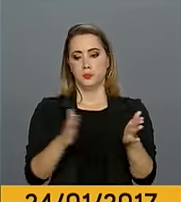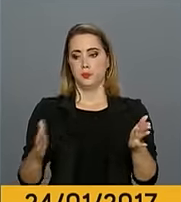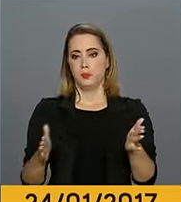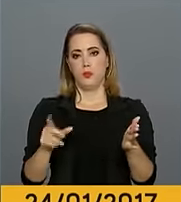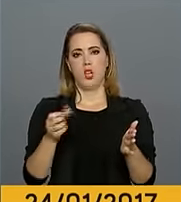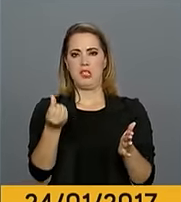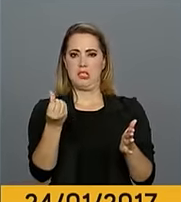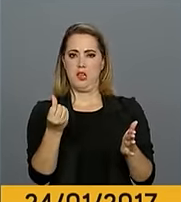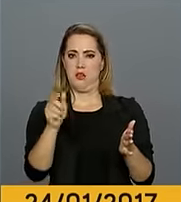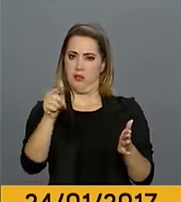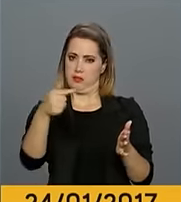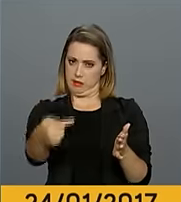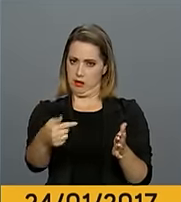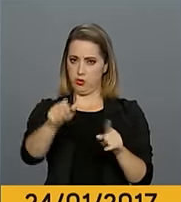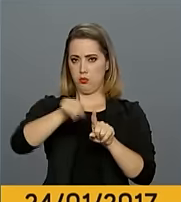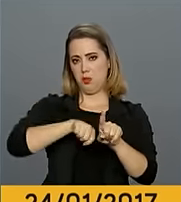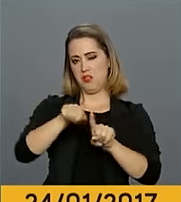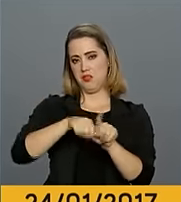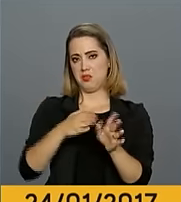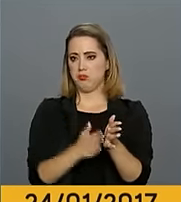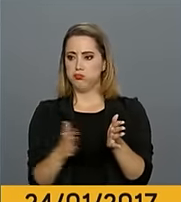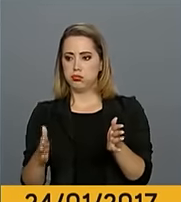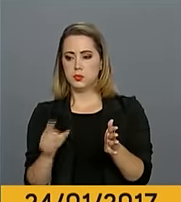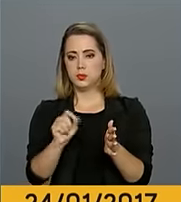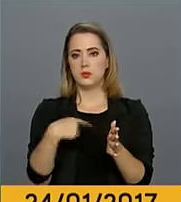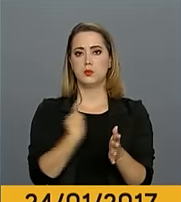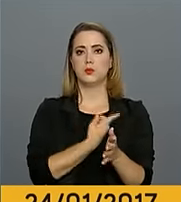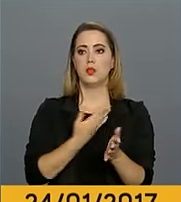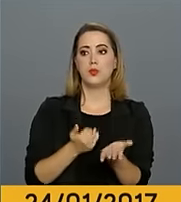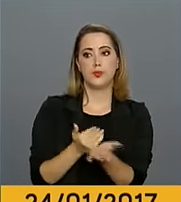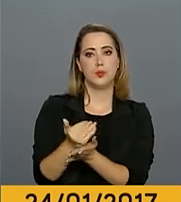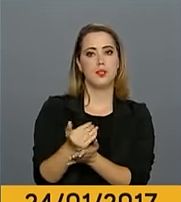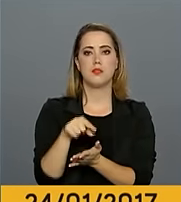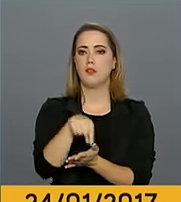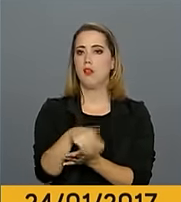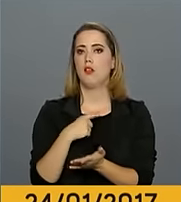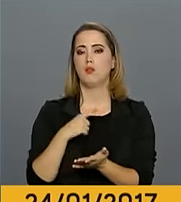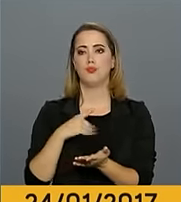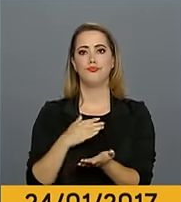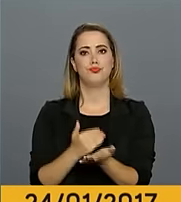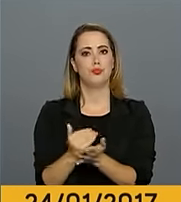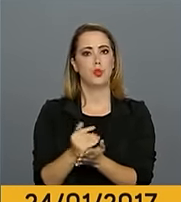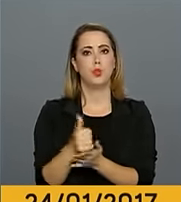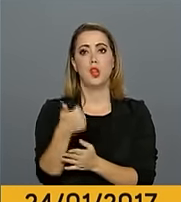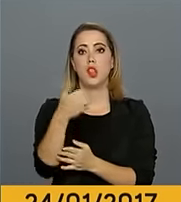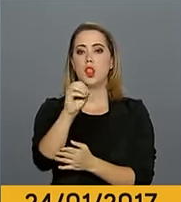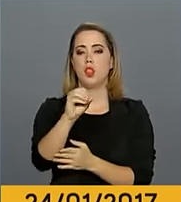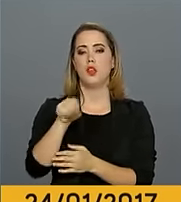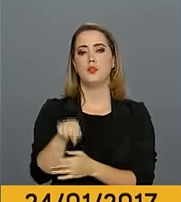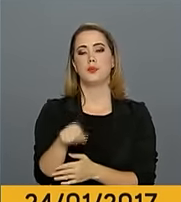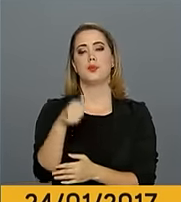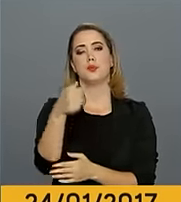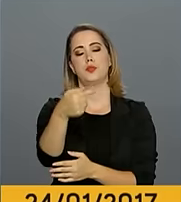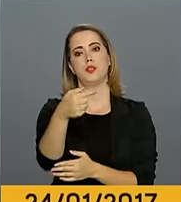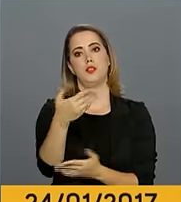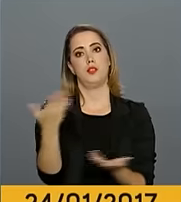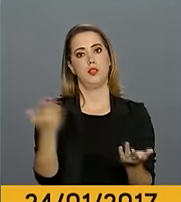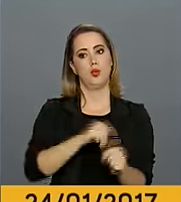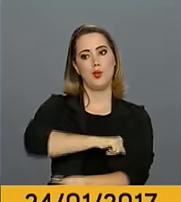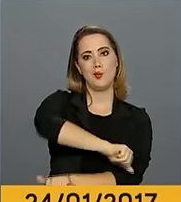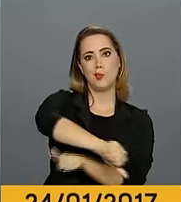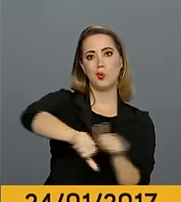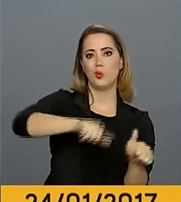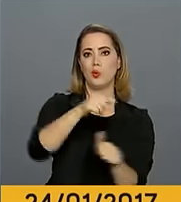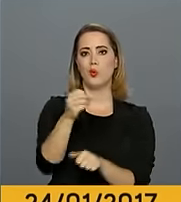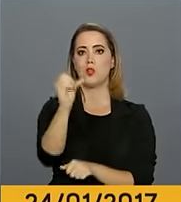6, 7 meses, menos de 6, 7 meses, nós viéssemos de uma previsão inflacionária de 10,70 para